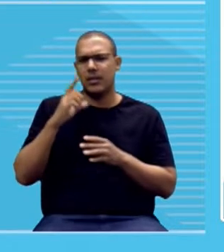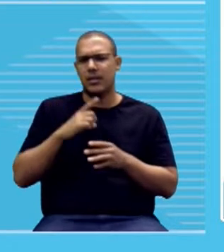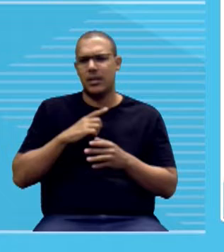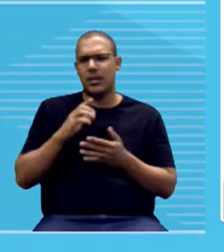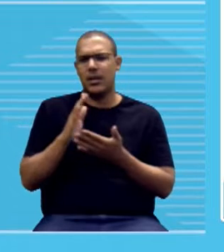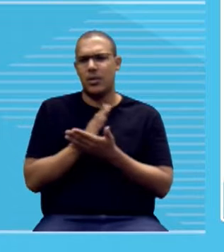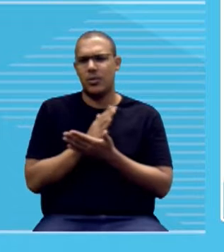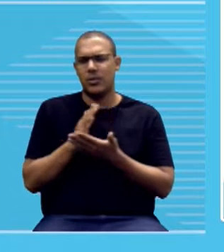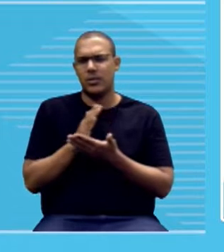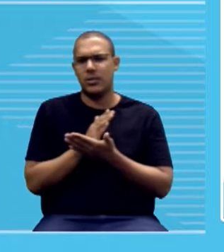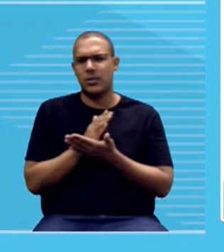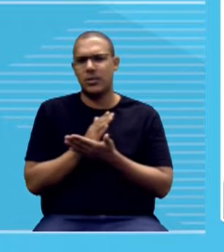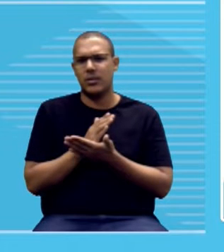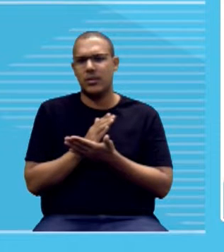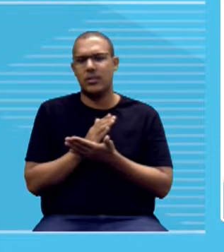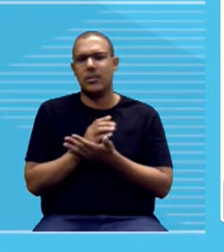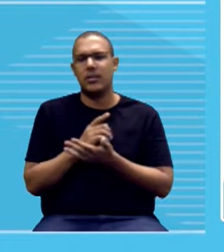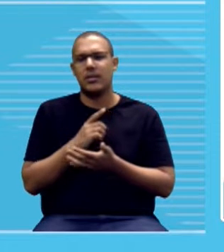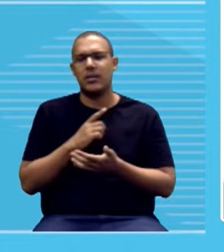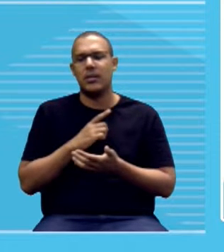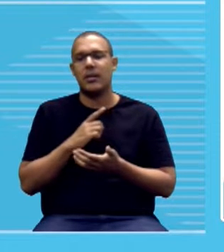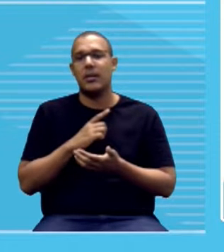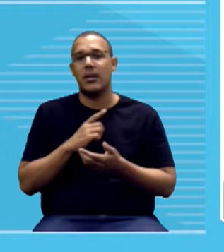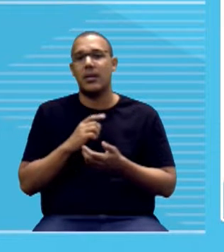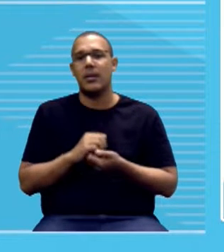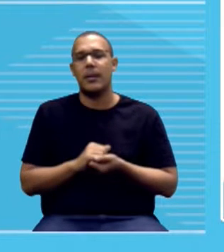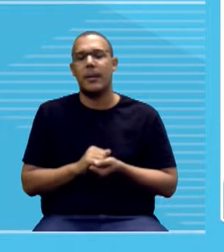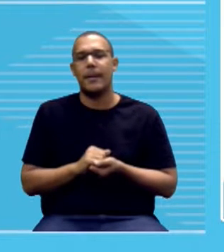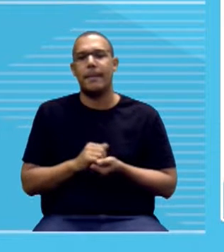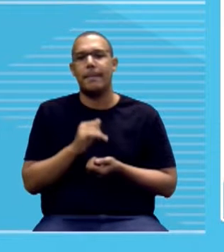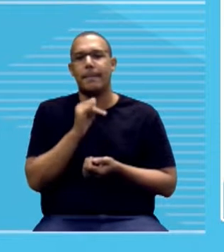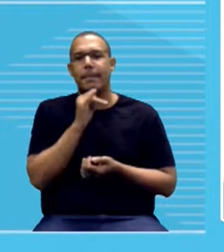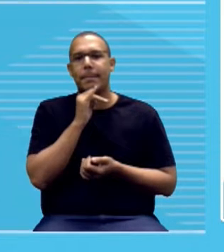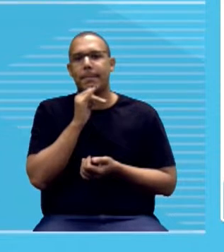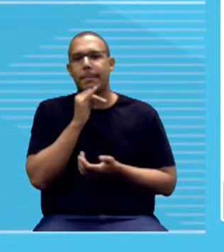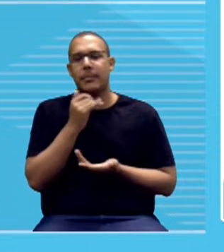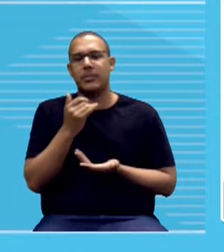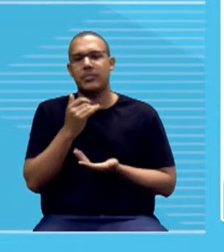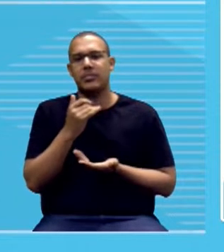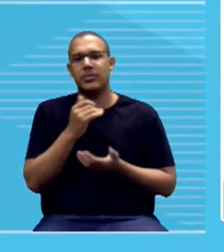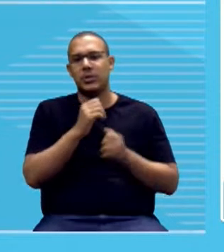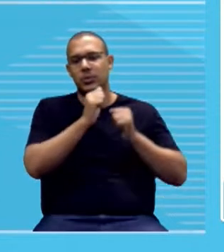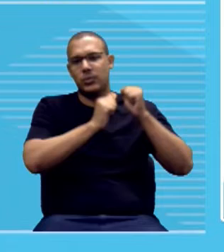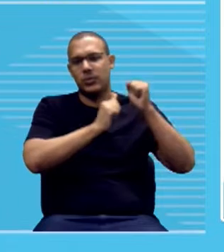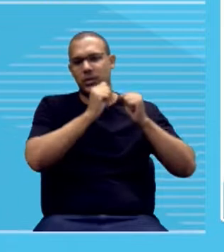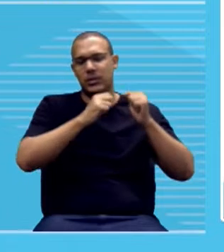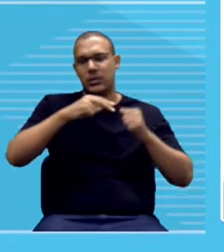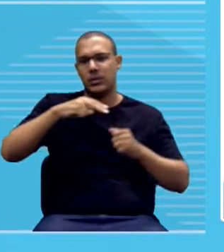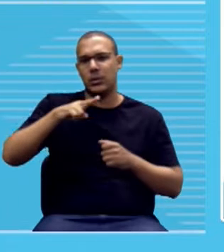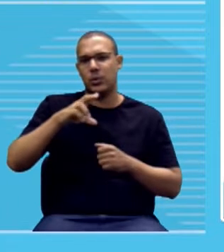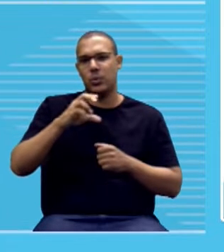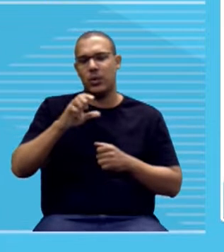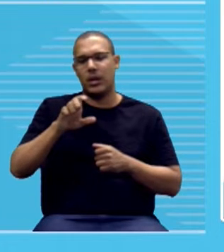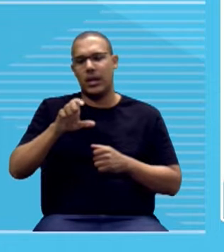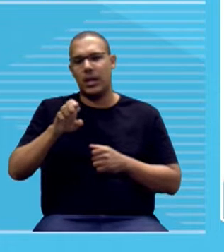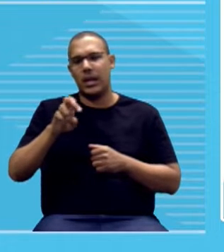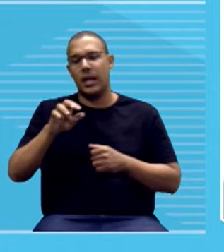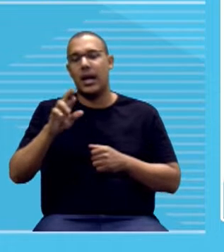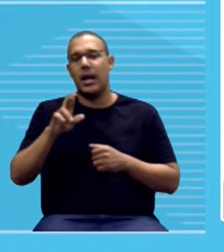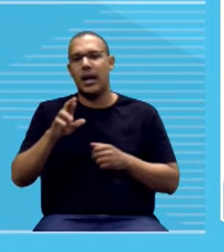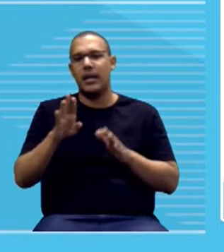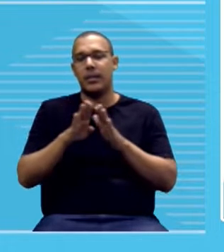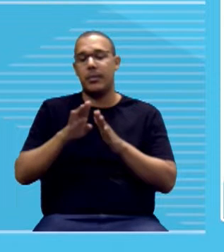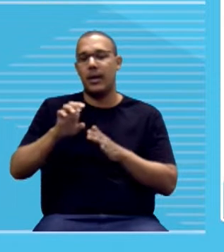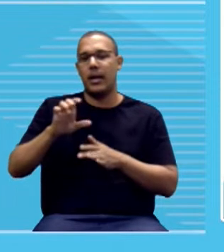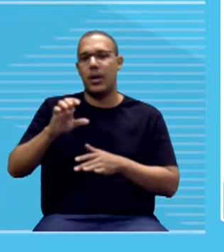são as principais, mas que atuam no nosso sistema elétrico, como, por exemplo, a gente tem usinas nucleares no Brasil, a gente tem usinas eólicas